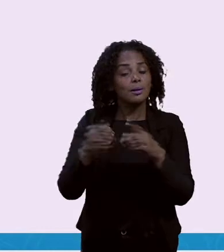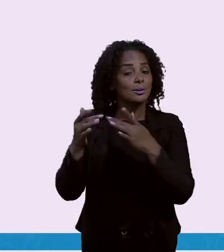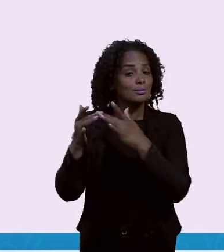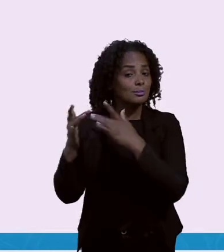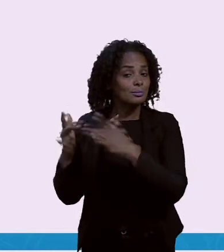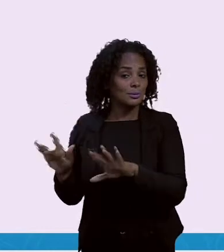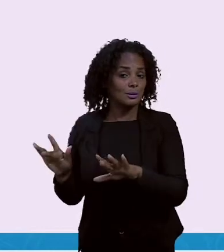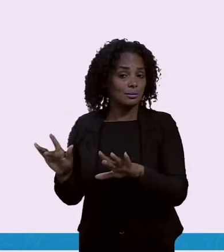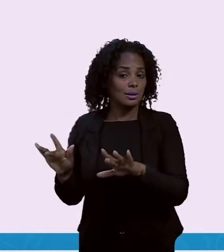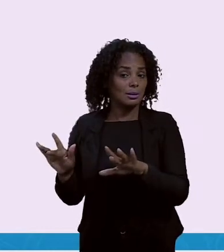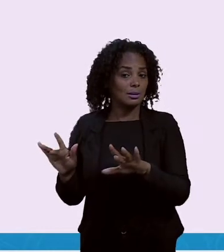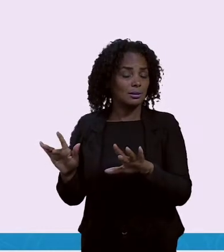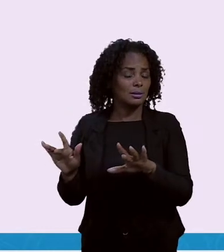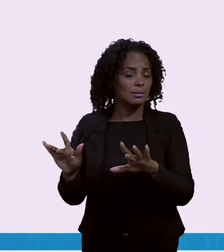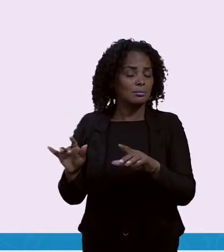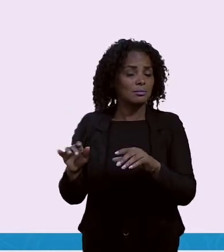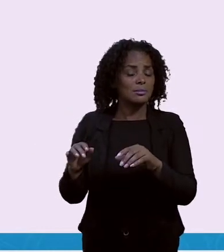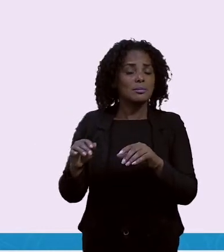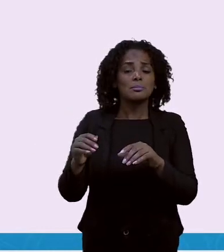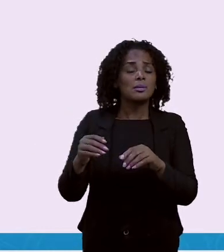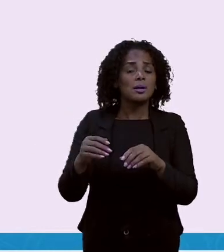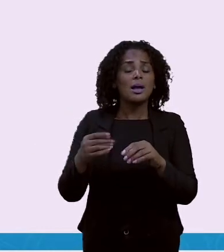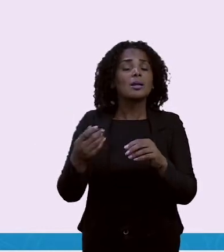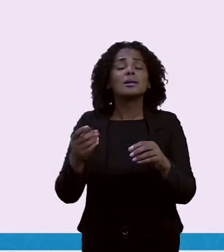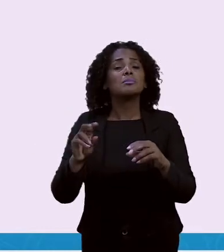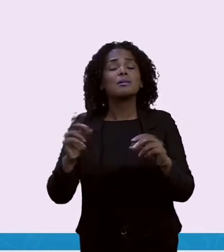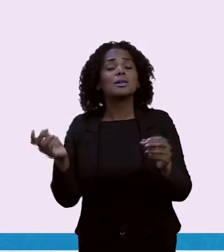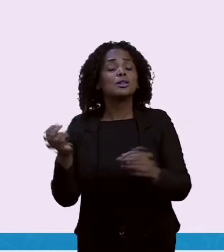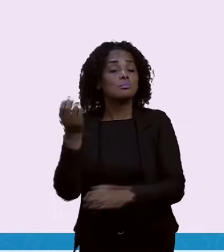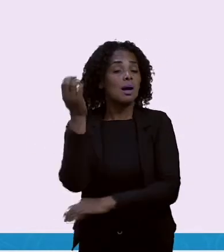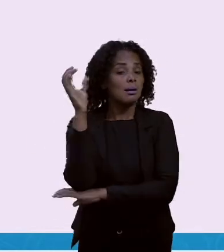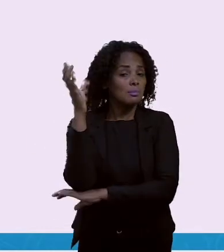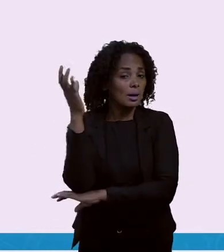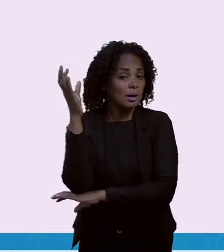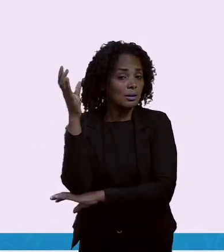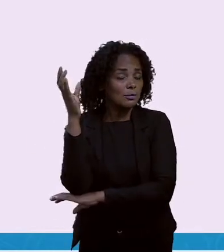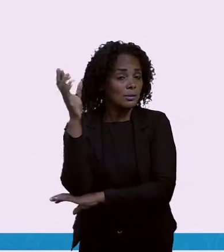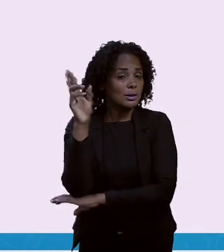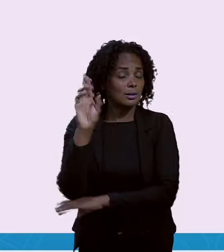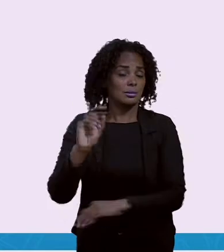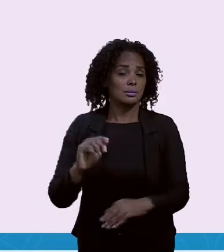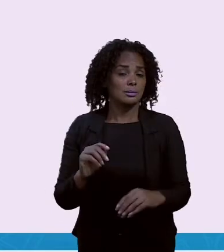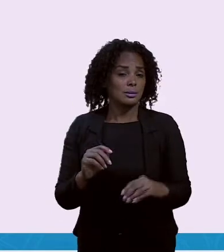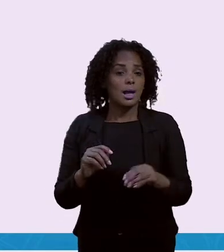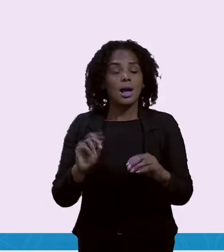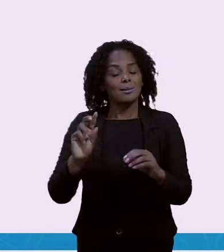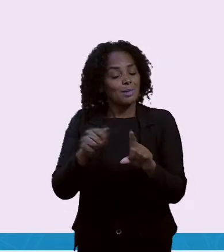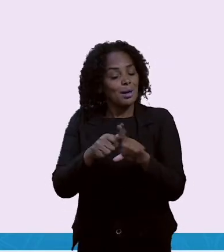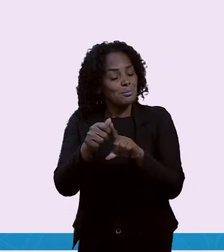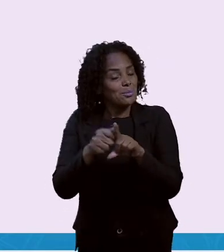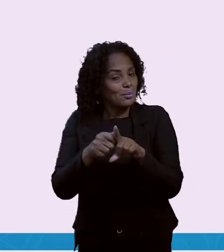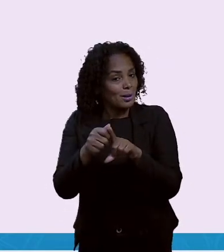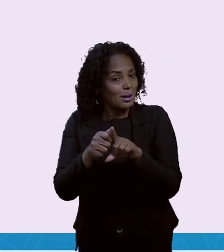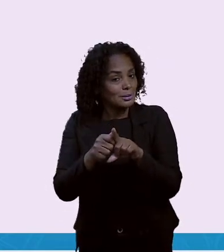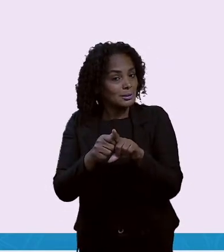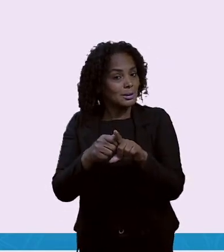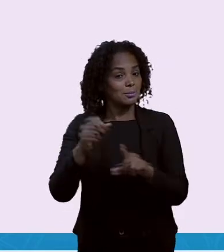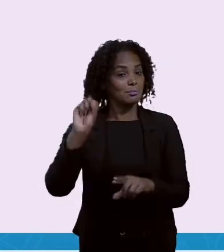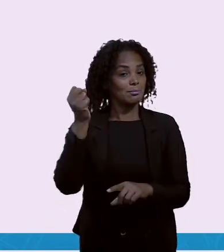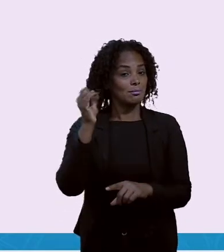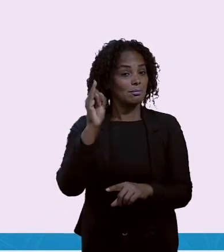da seringueira, tá? De uma árvore. Já a borracha sintética, não. Ela é criada em